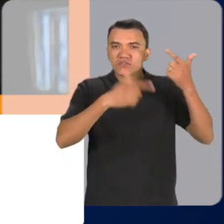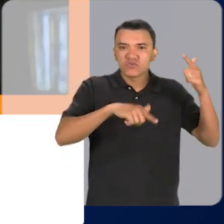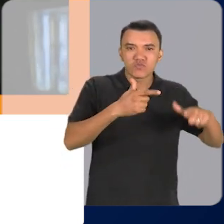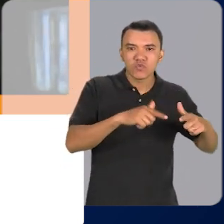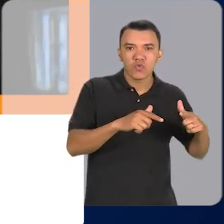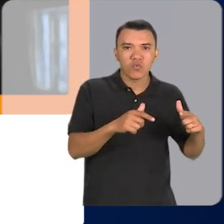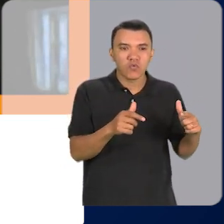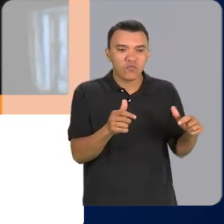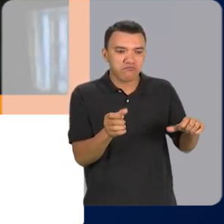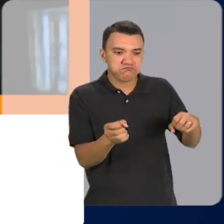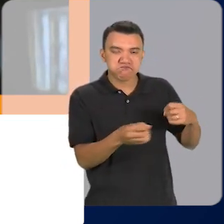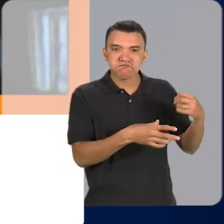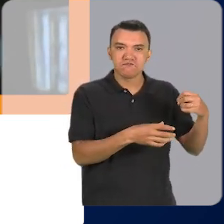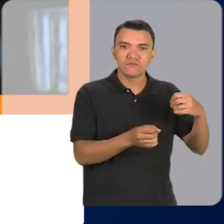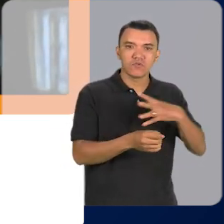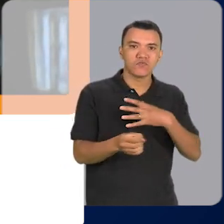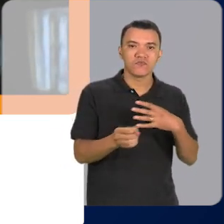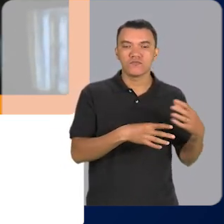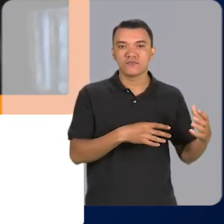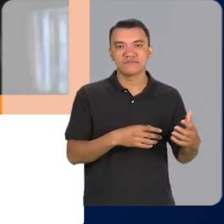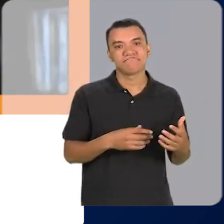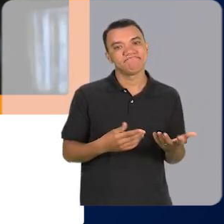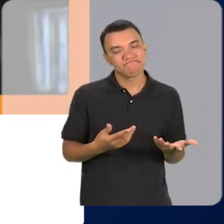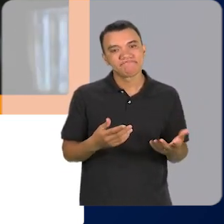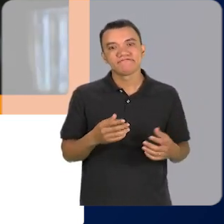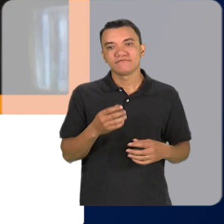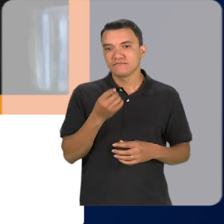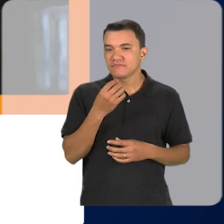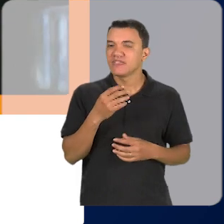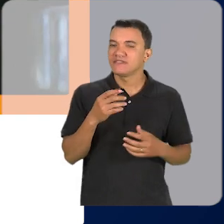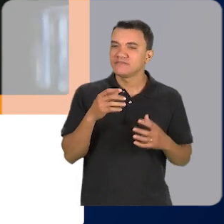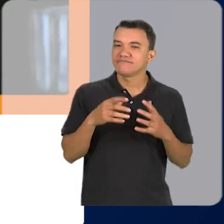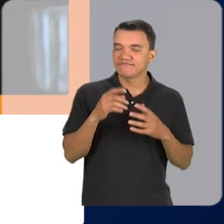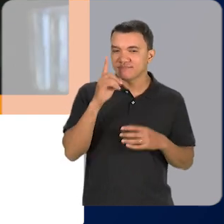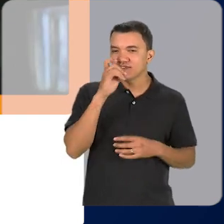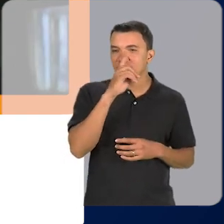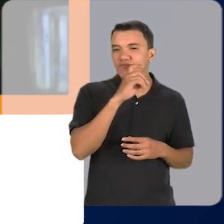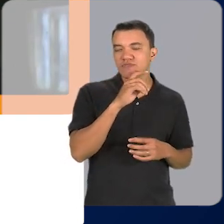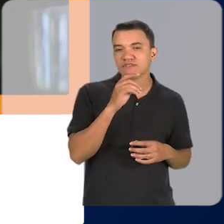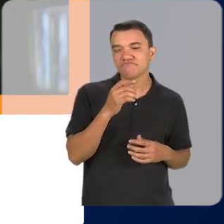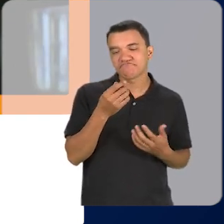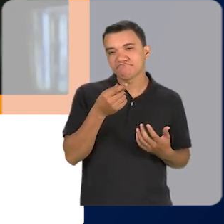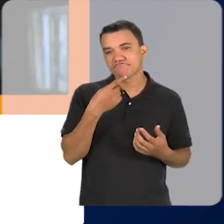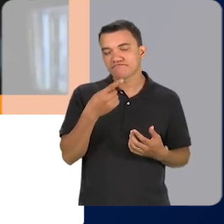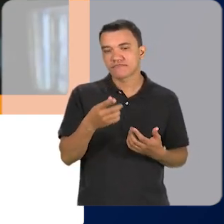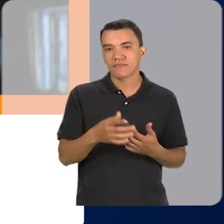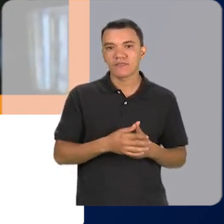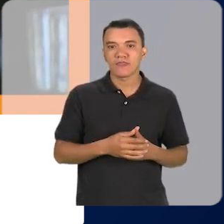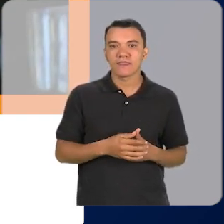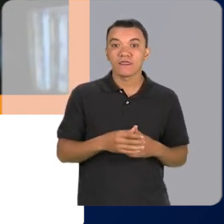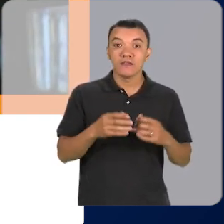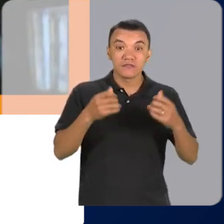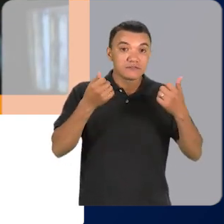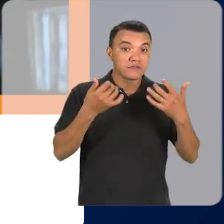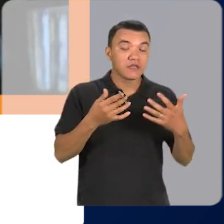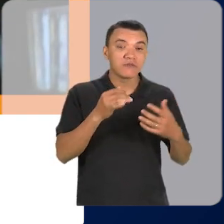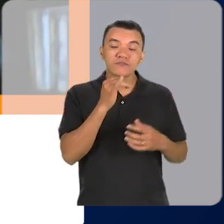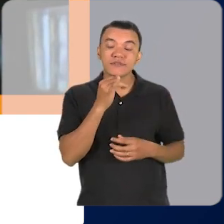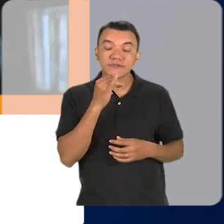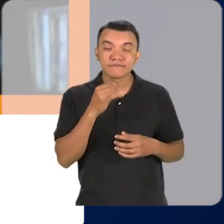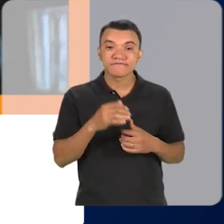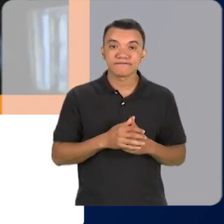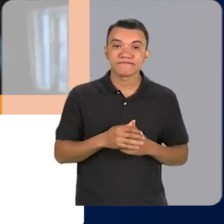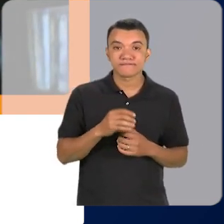de reatualização, então é bastante complexo mesmo, é difícil dizer, né? É difícil dizer, por